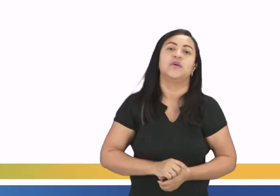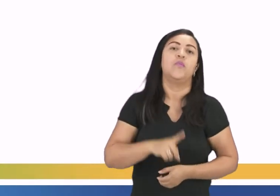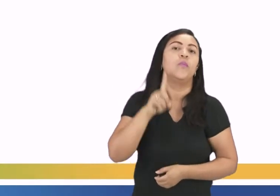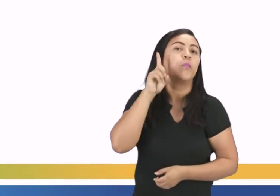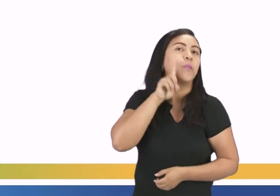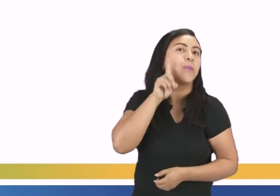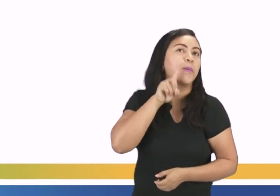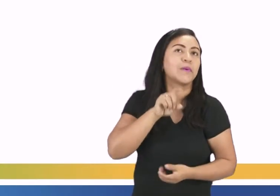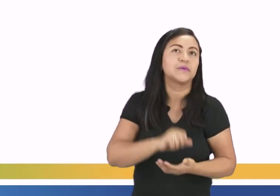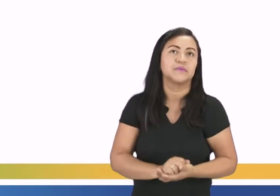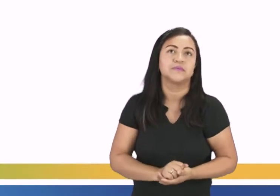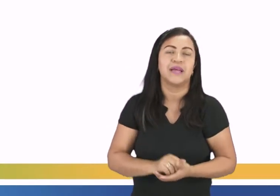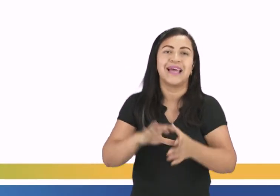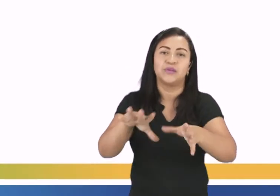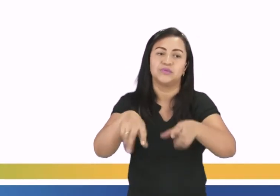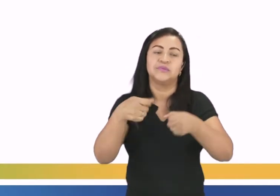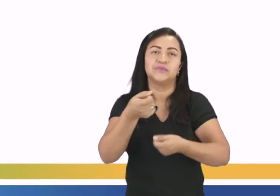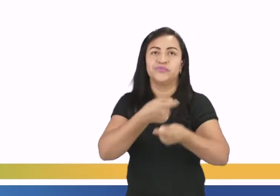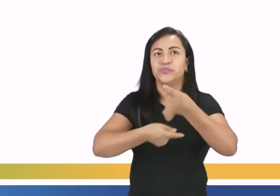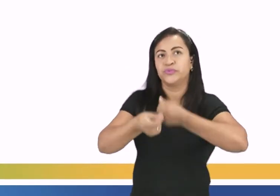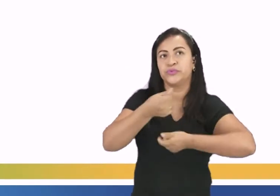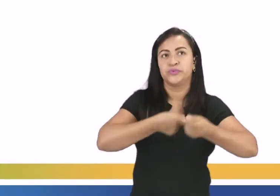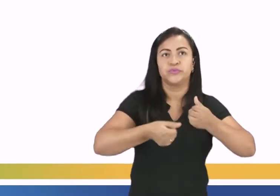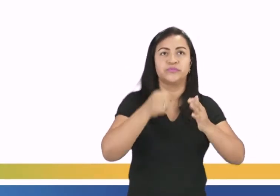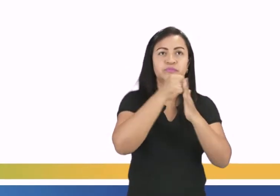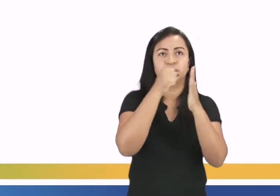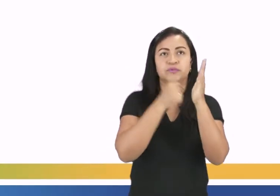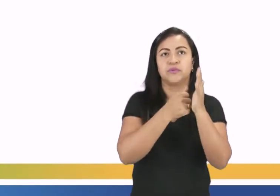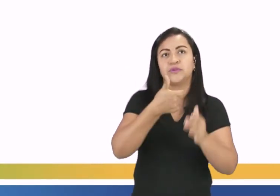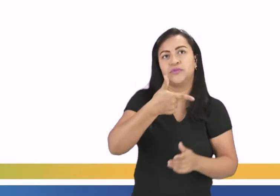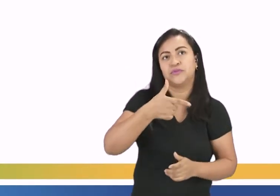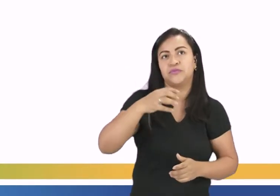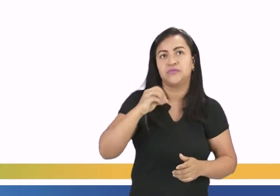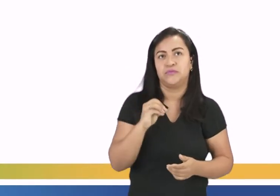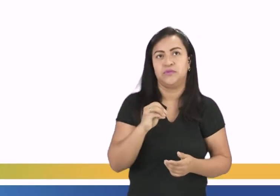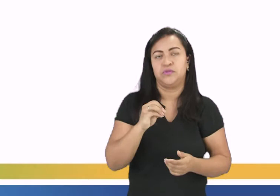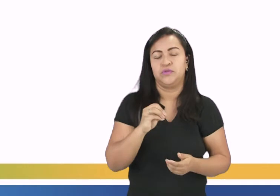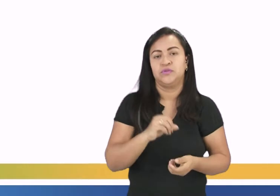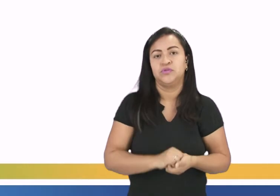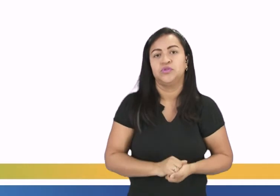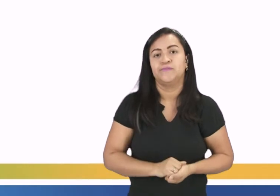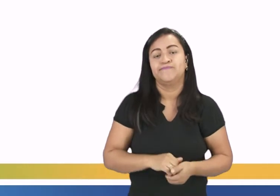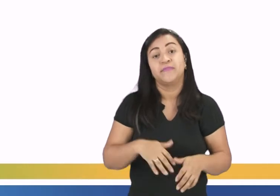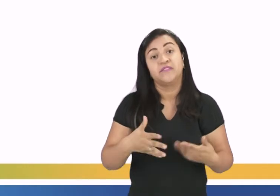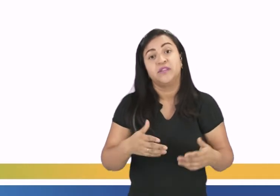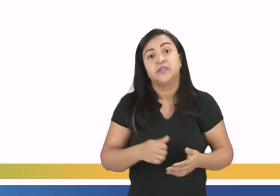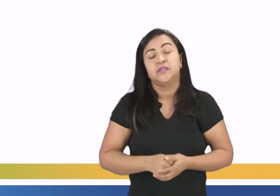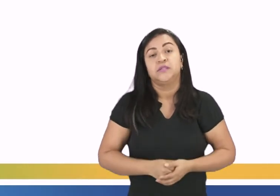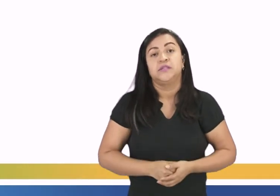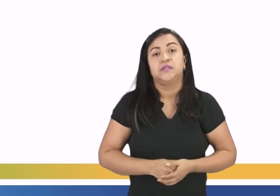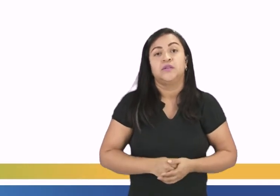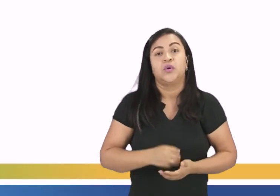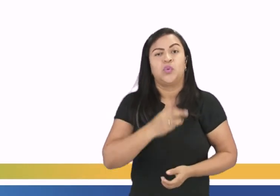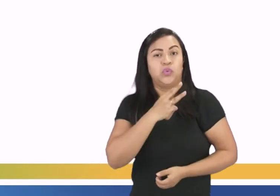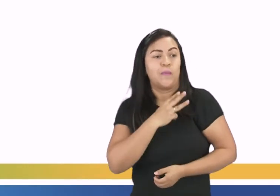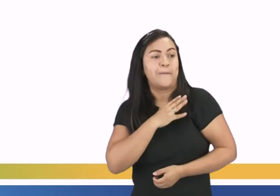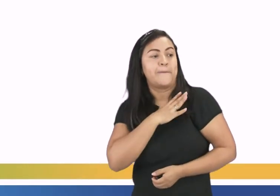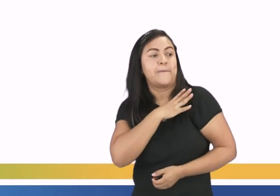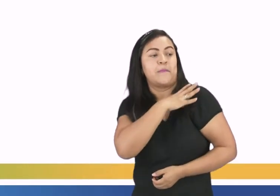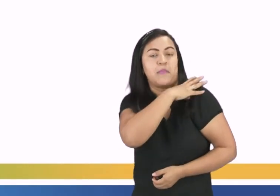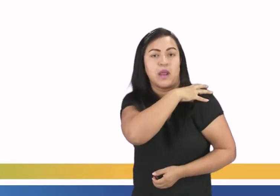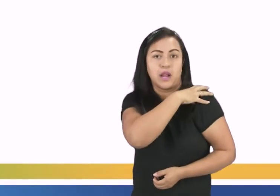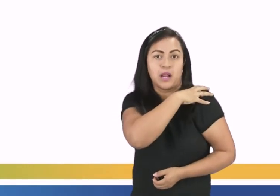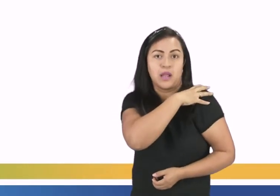Dominação econômica. No século XX, em vez da força militar para impor a dominação